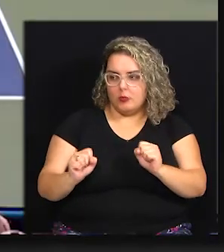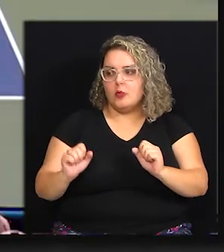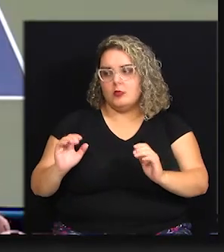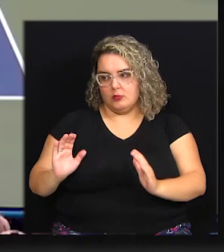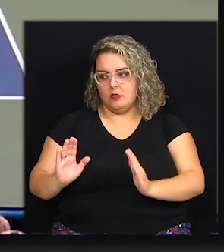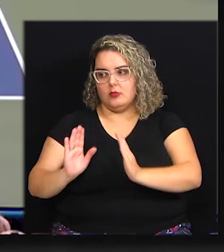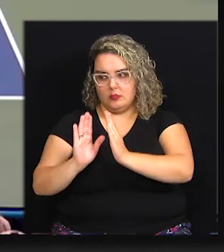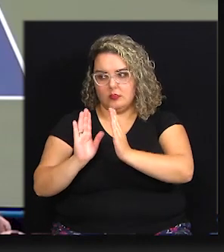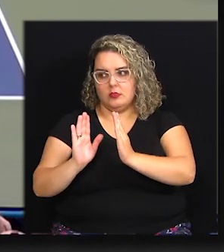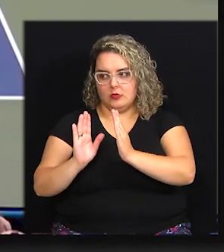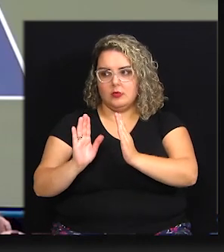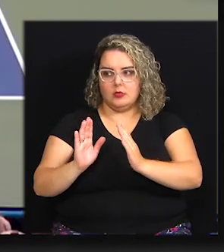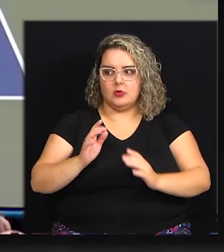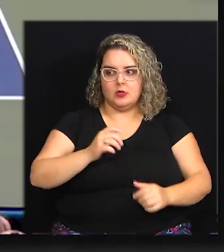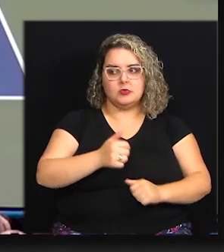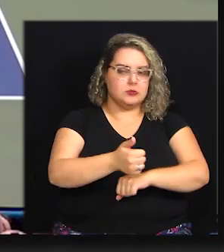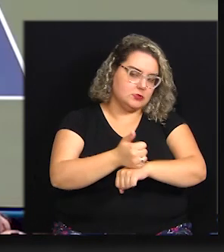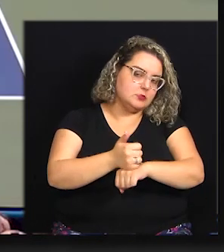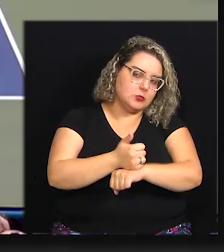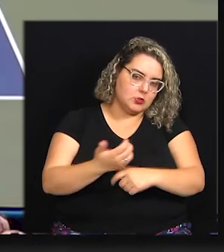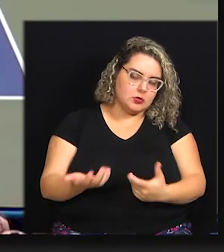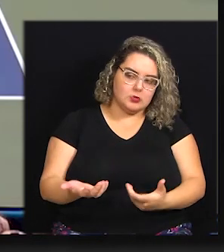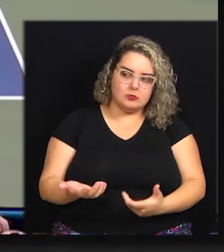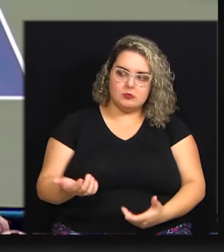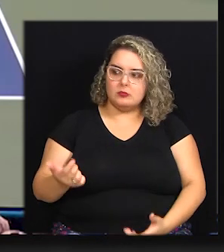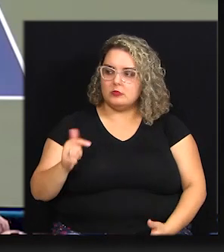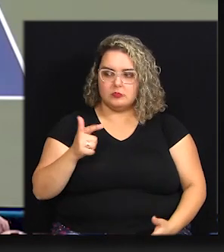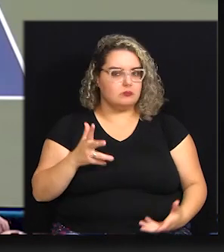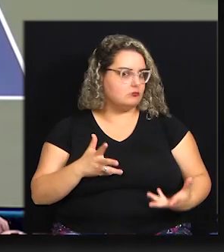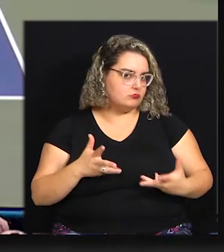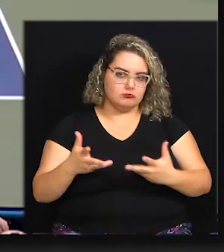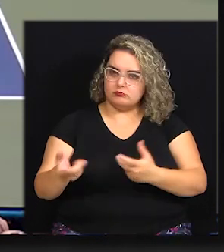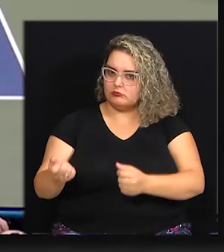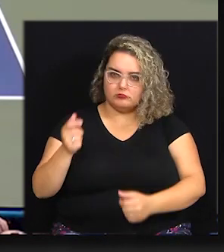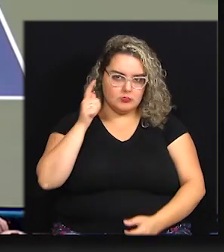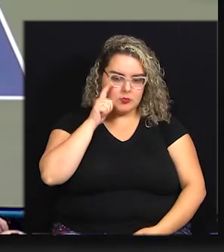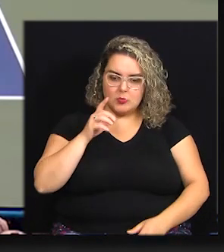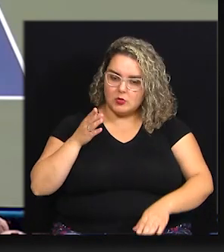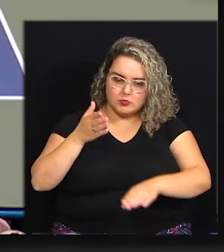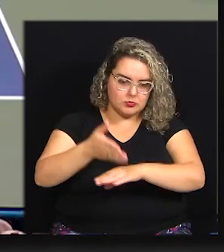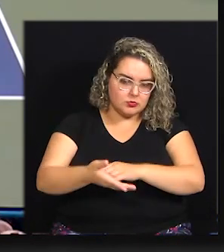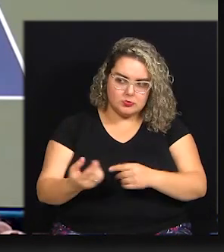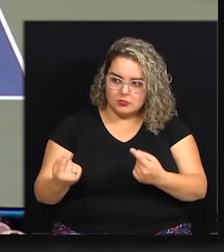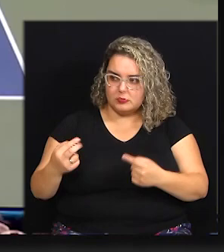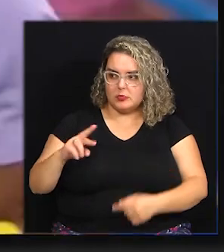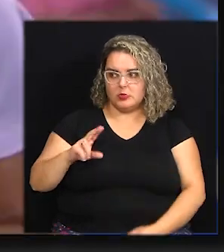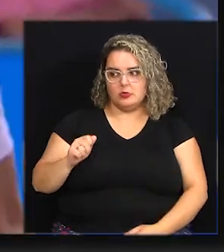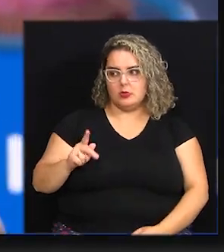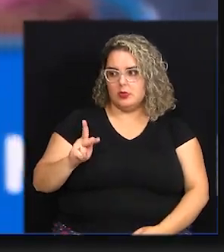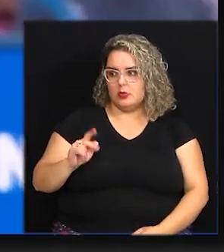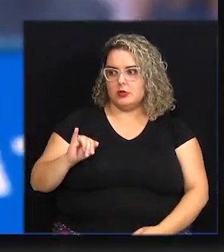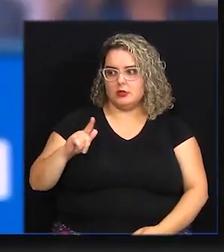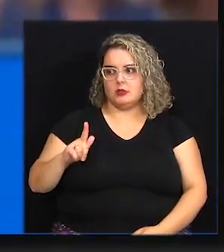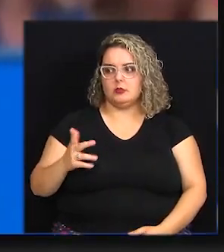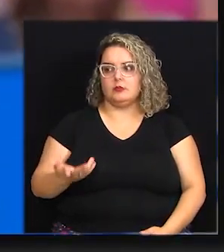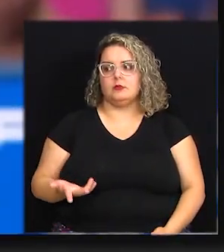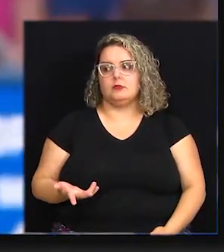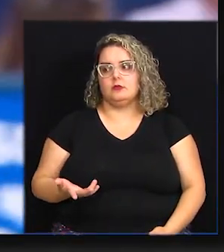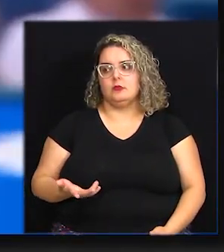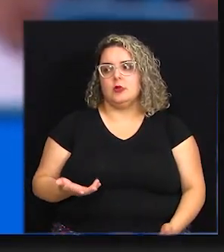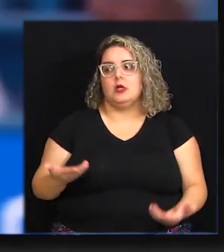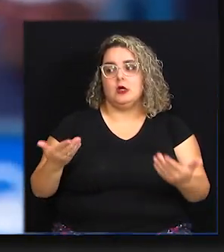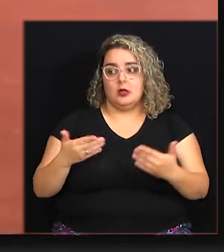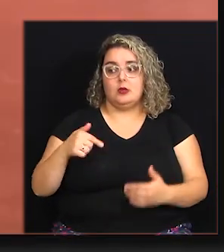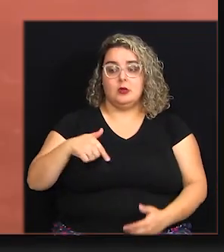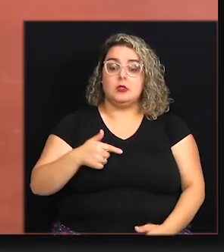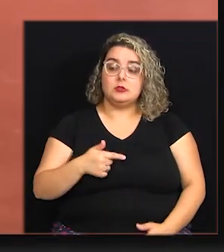sim enfrentar esses jogadores, mas acho que sem o convite não consigo entrar nesse torneio pelo ranking, entendeu? Mas que nem eu joguei